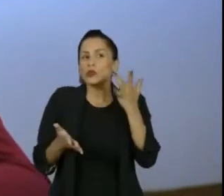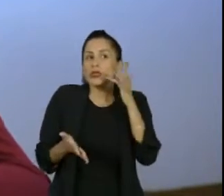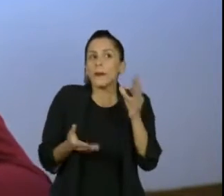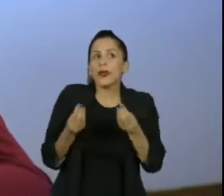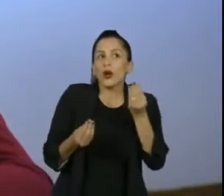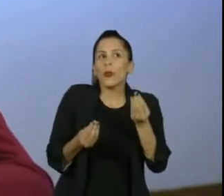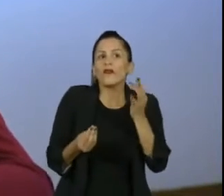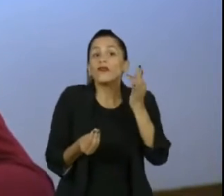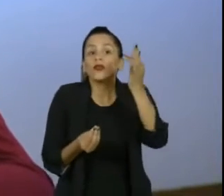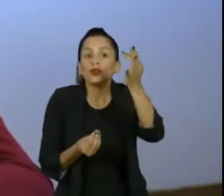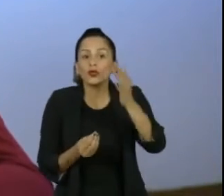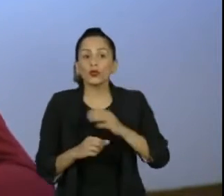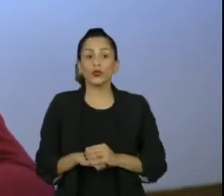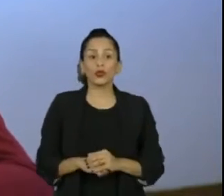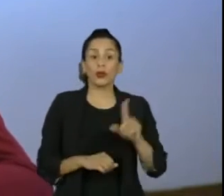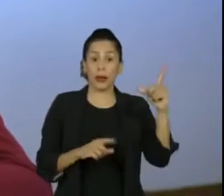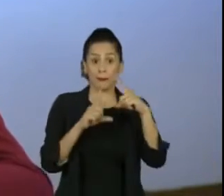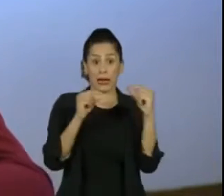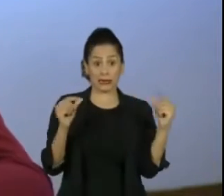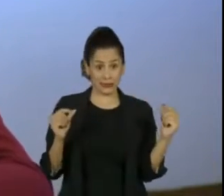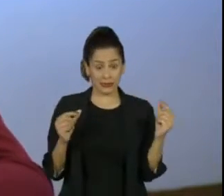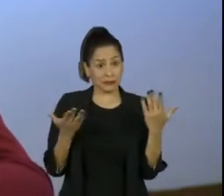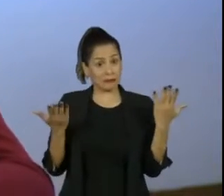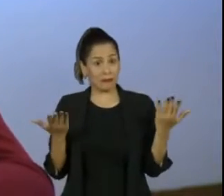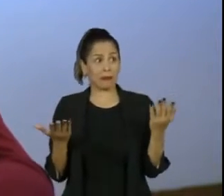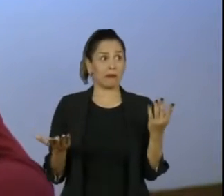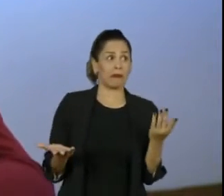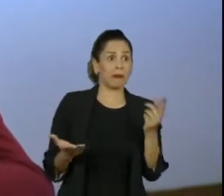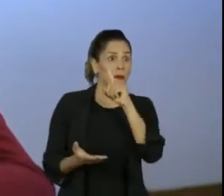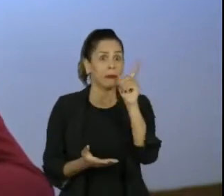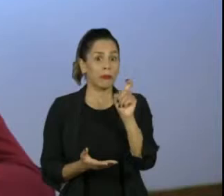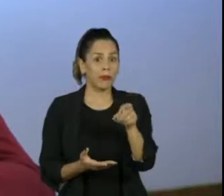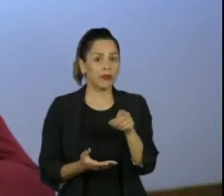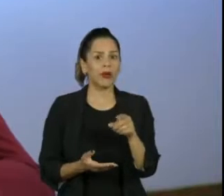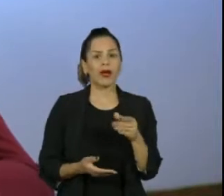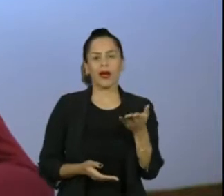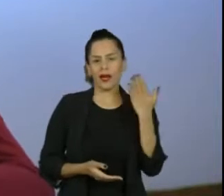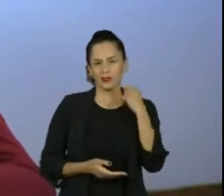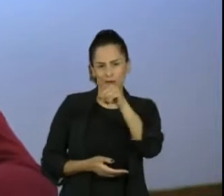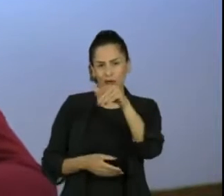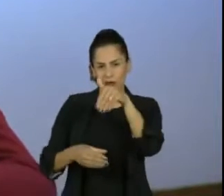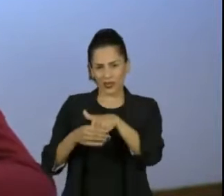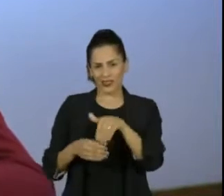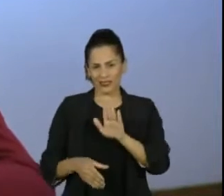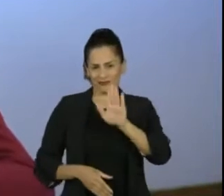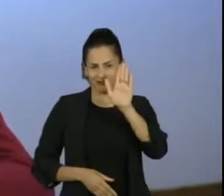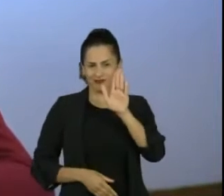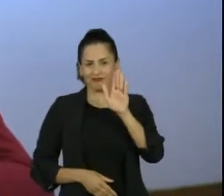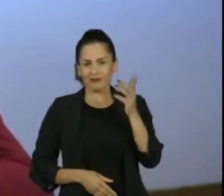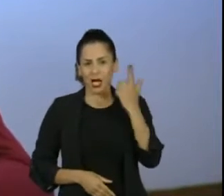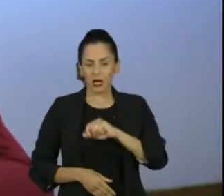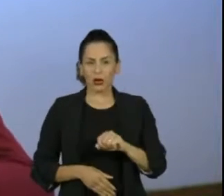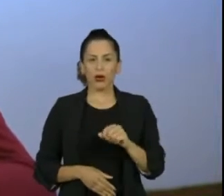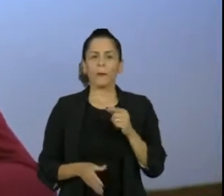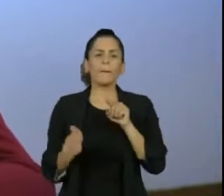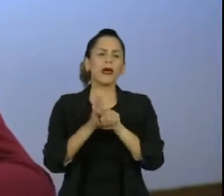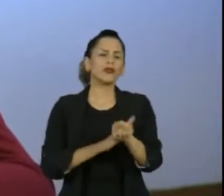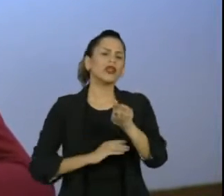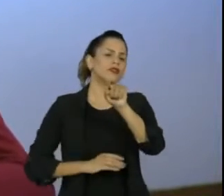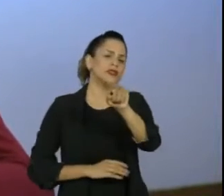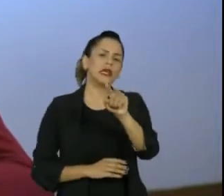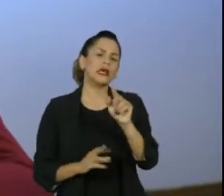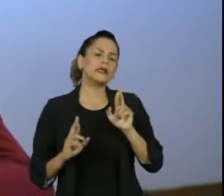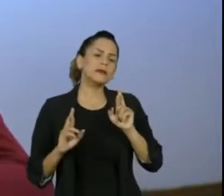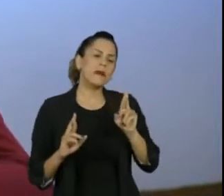quando o Bolsonaro foi eleito, eu tive a oportunidade de entrevistar o senhor e perguntei o que o senhor esperava do governo, do presidente. O senhor disse que